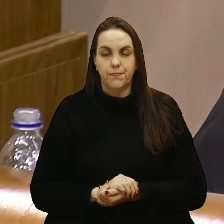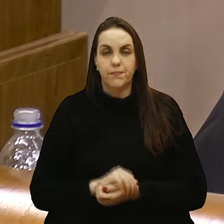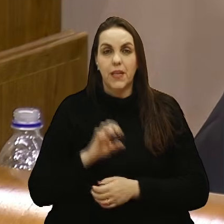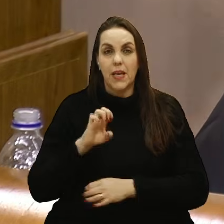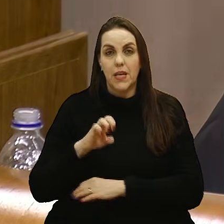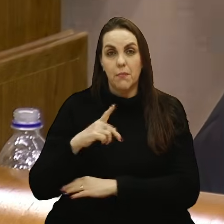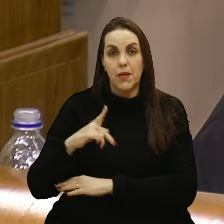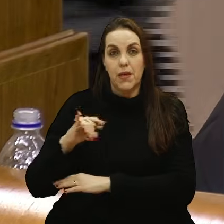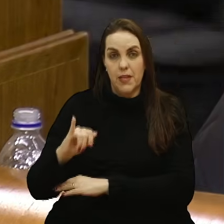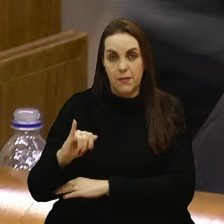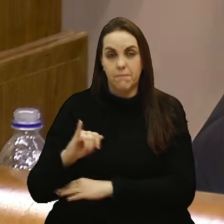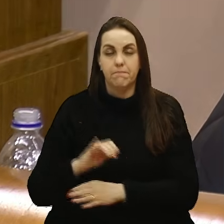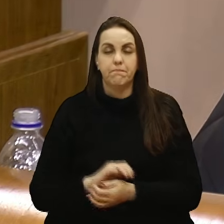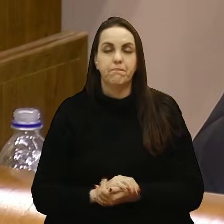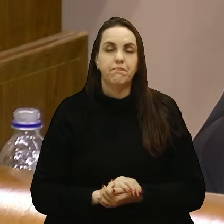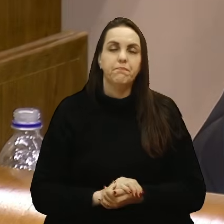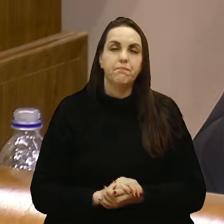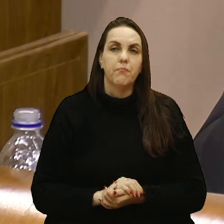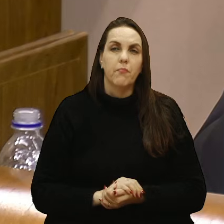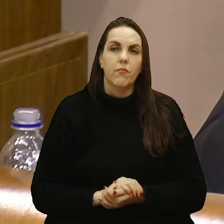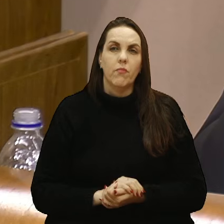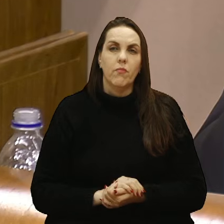EPIs.